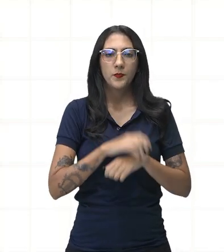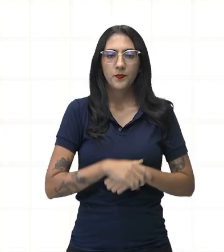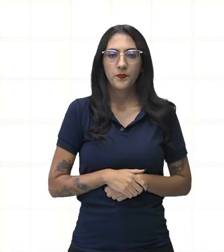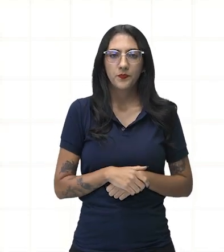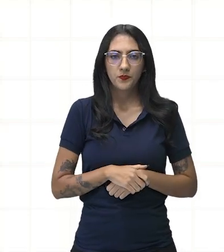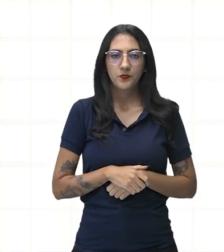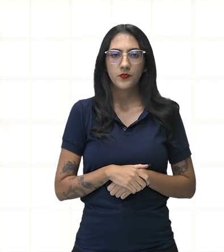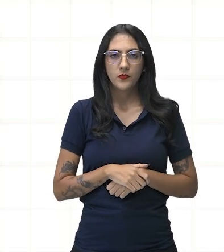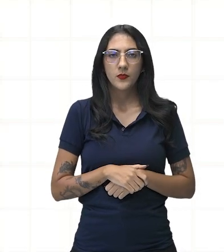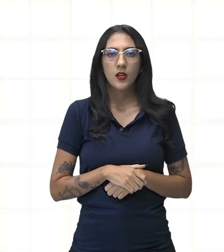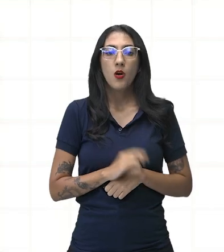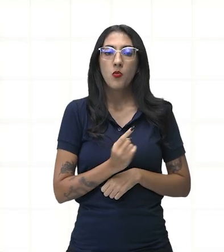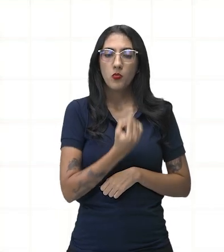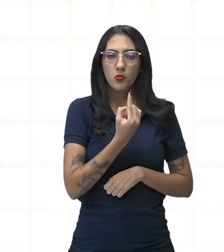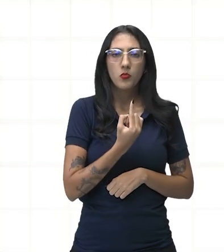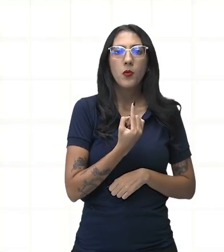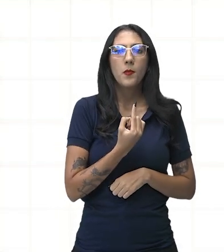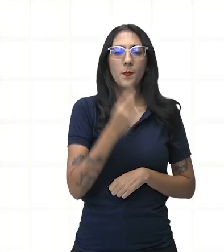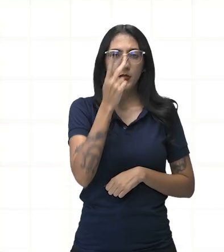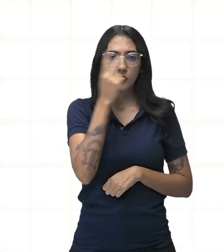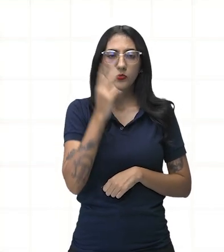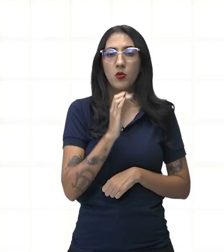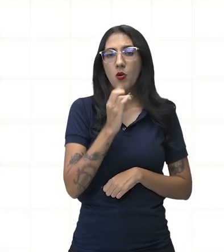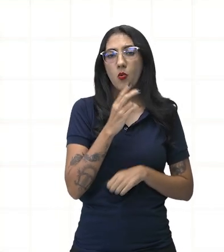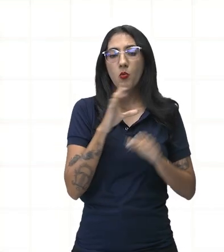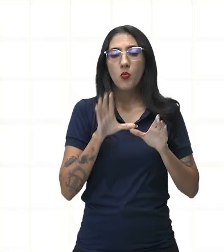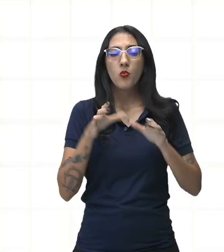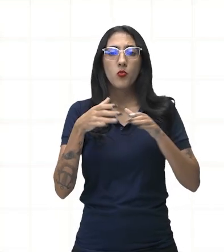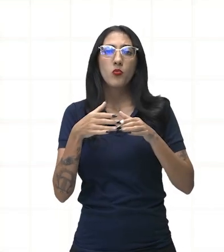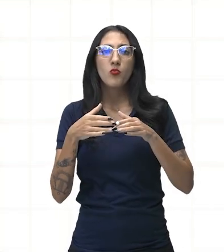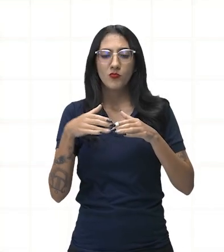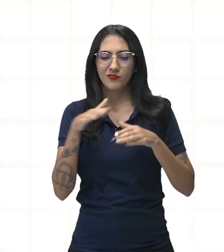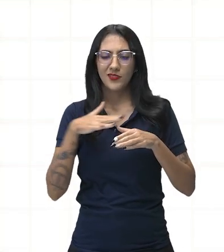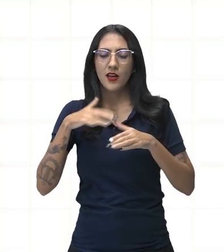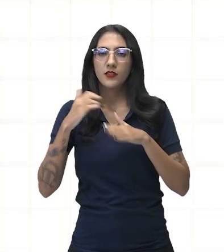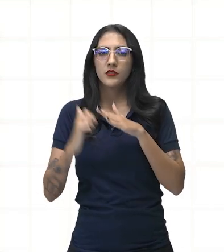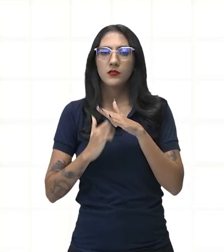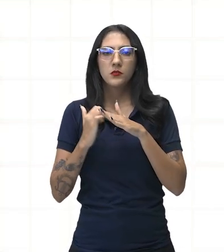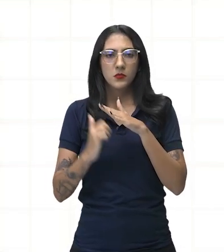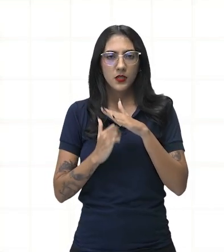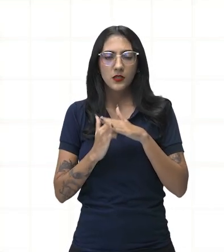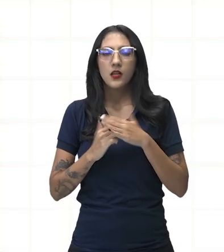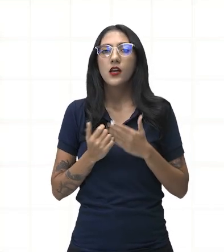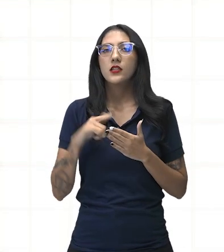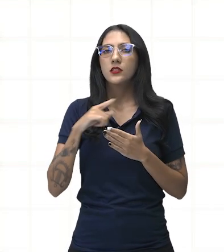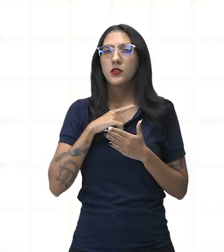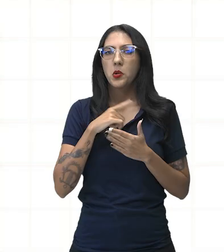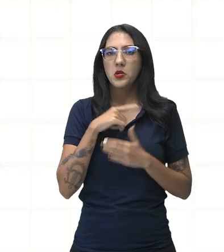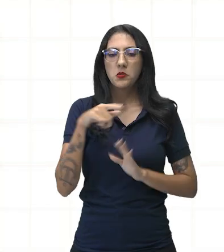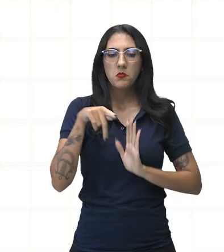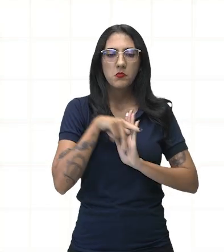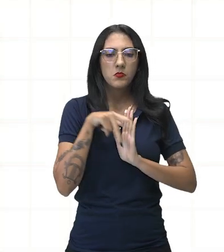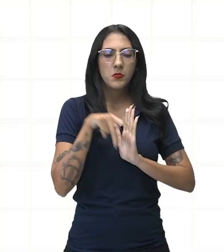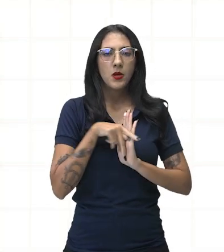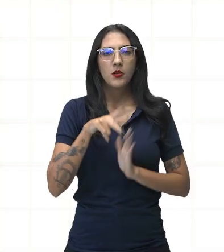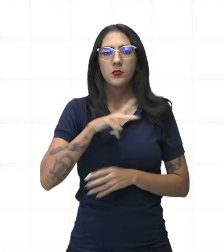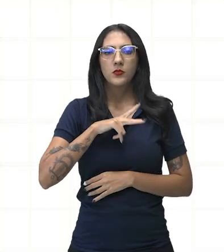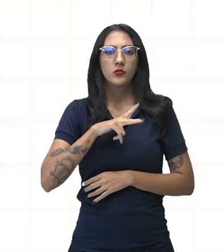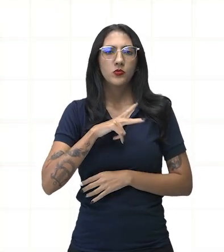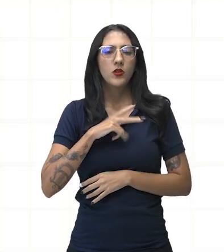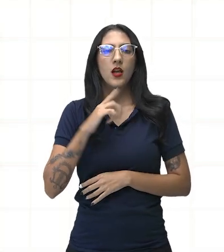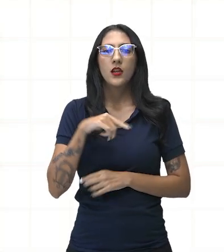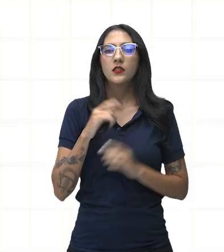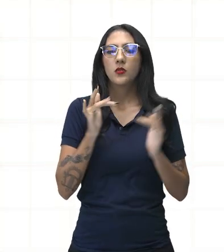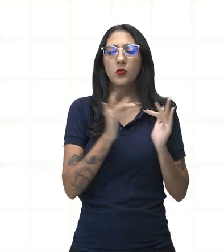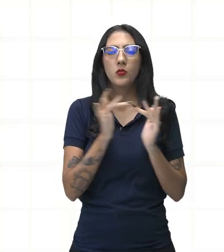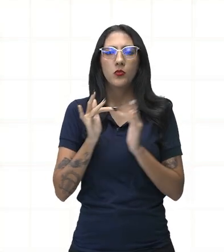posse de indivíduos ou grupos de pessoas, no caso aí, as empresas. Então, essa propriedade privada, ela vai estar muito